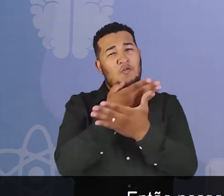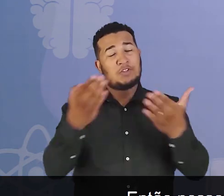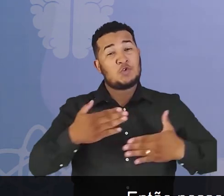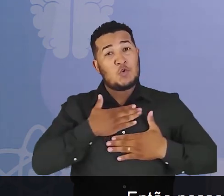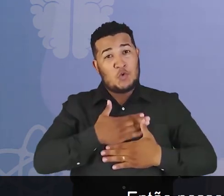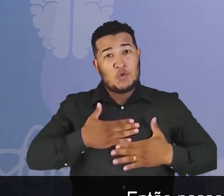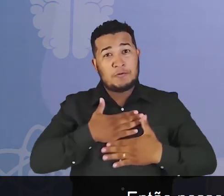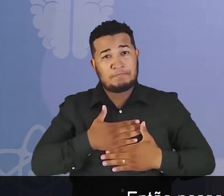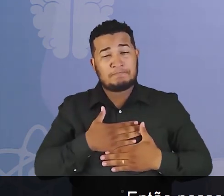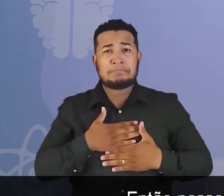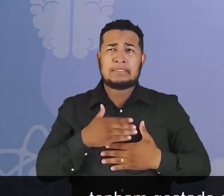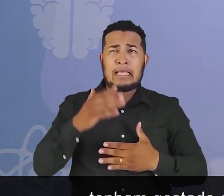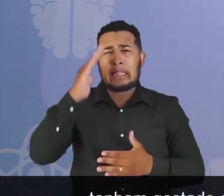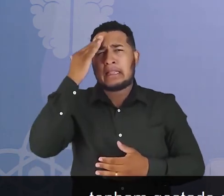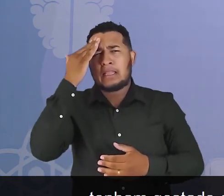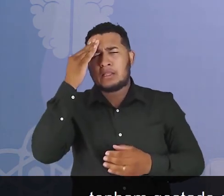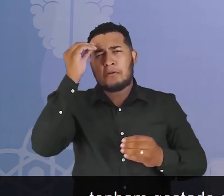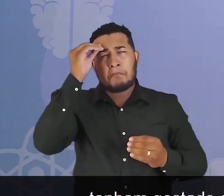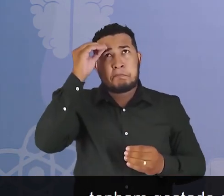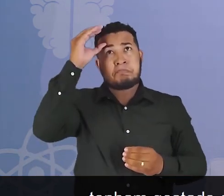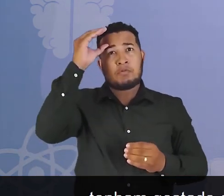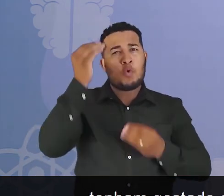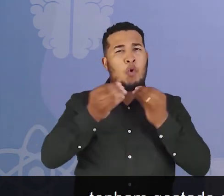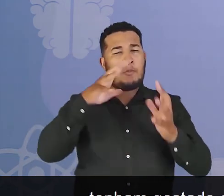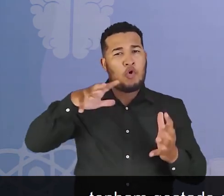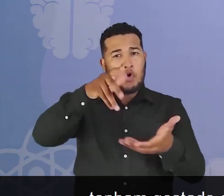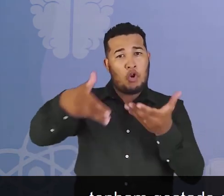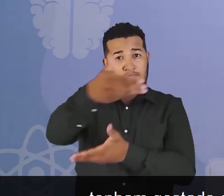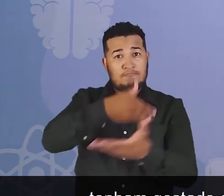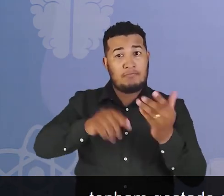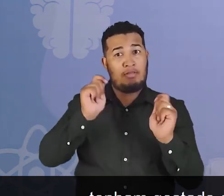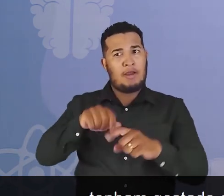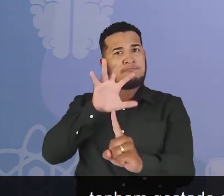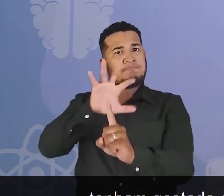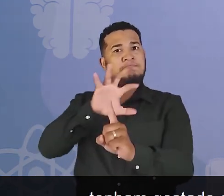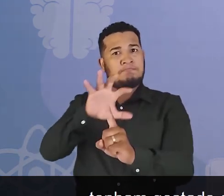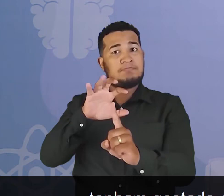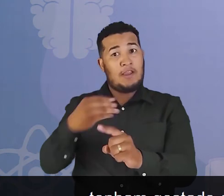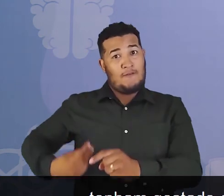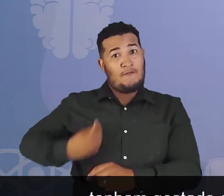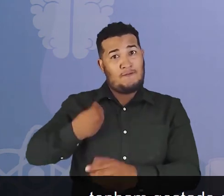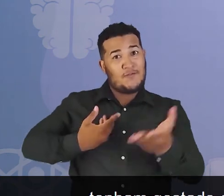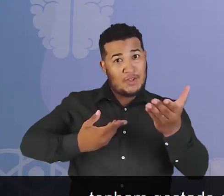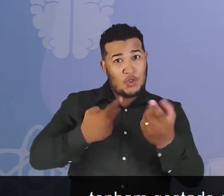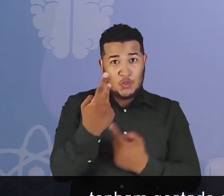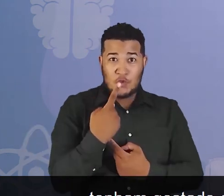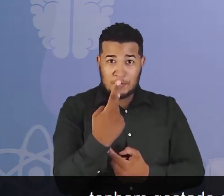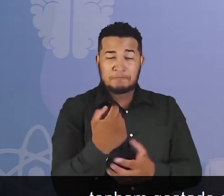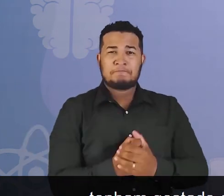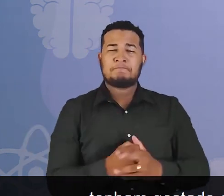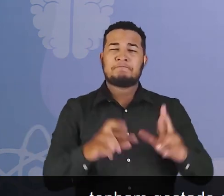de hoje. Eu espero que vocês tenham gostado e entendido um pouquinho mais como a globalização influencia